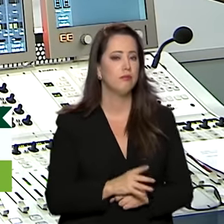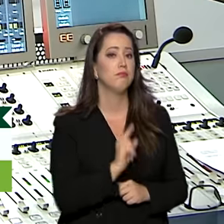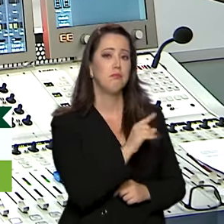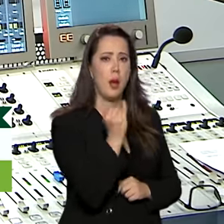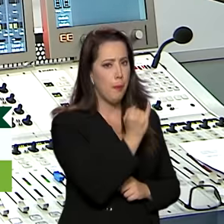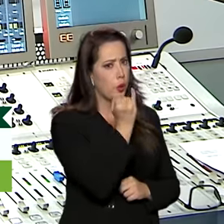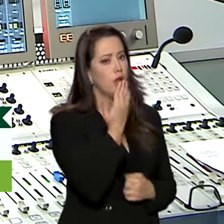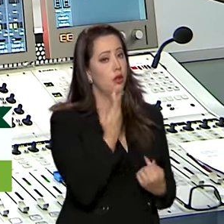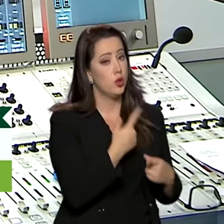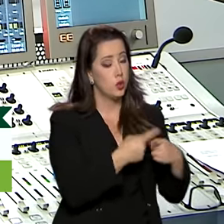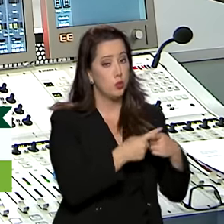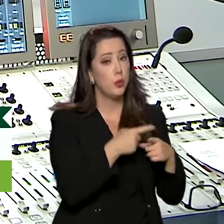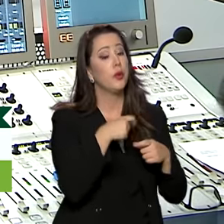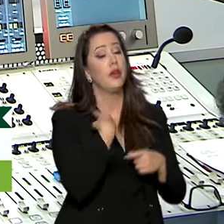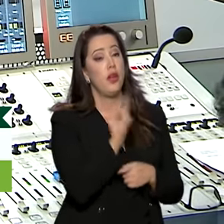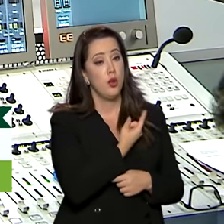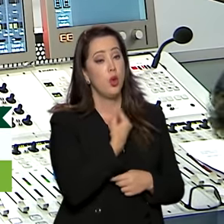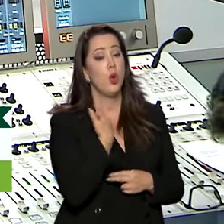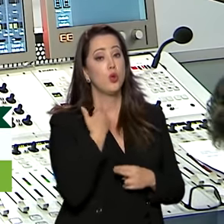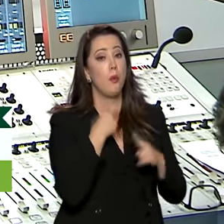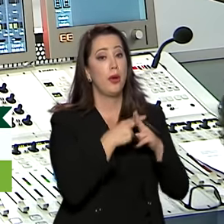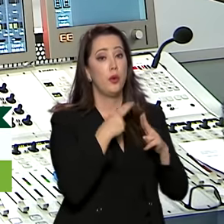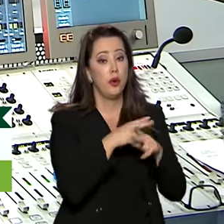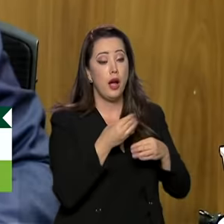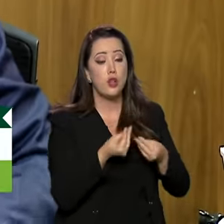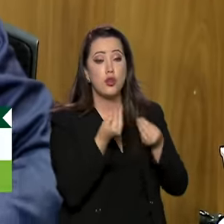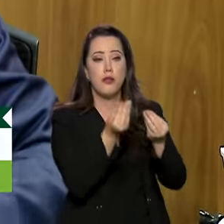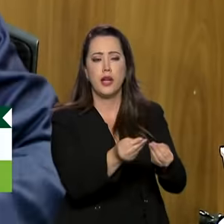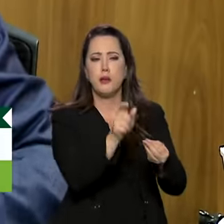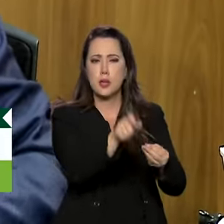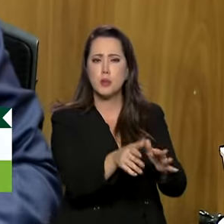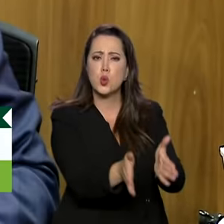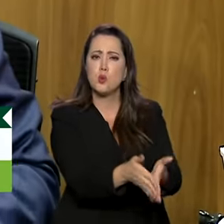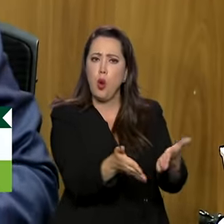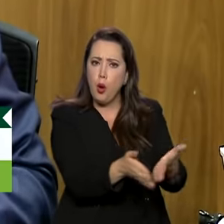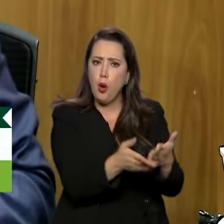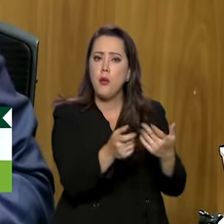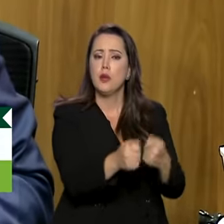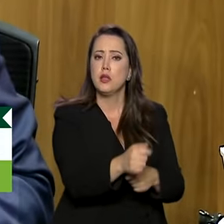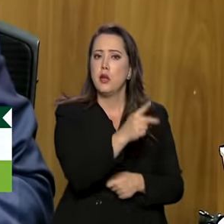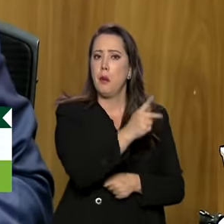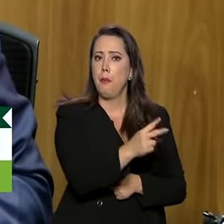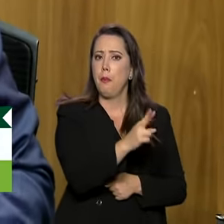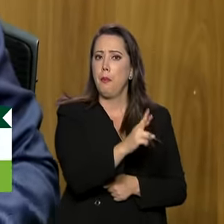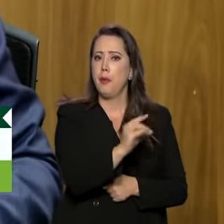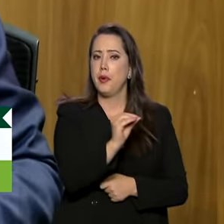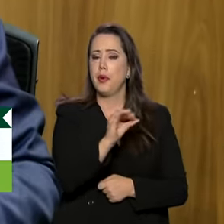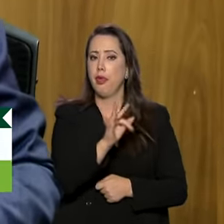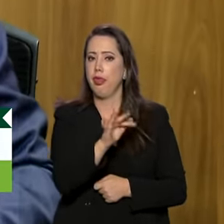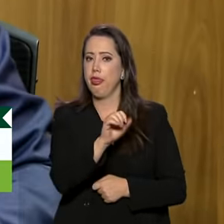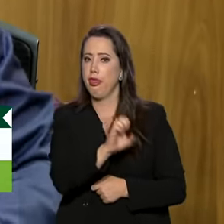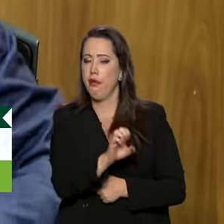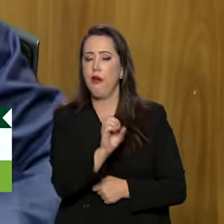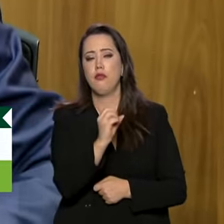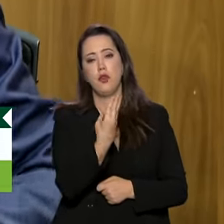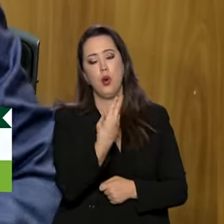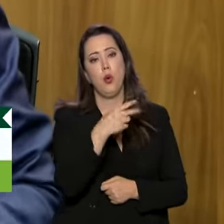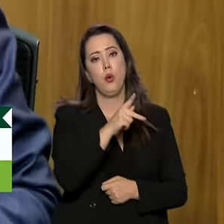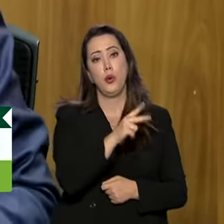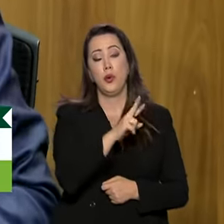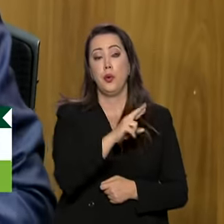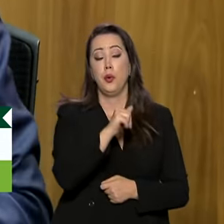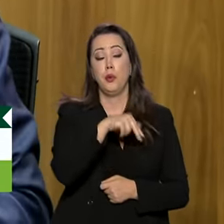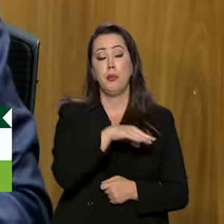agronegócio para as pessoas carentes Pronaf pronamp ou seja aqueles que tem menos dinheiro e para quem tem